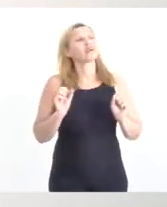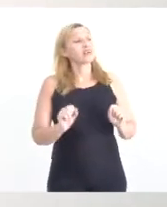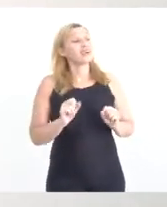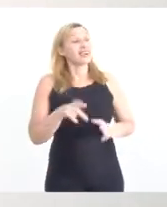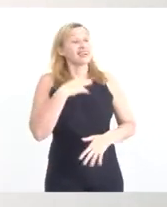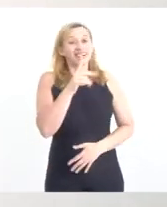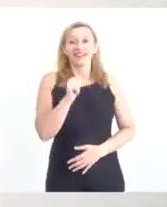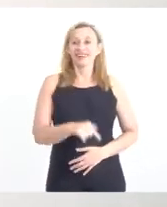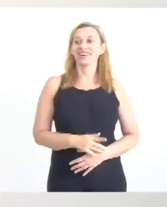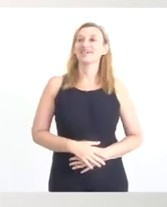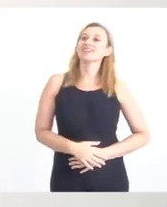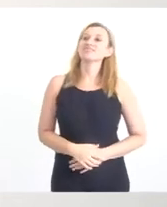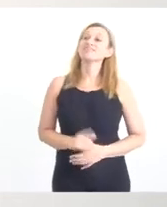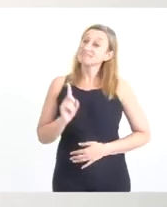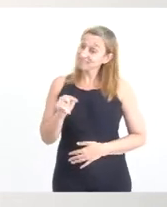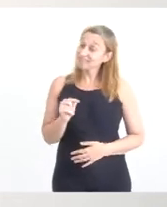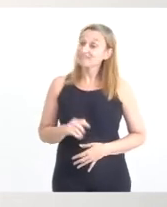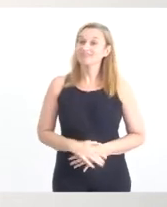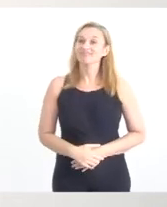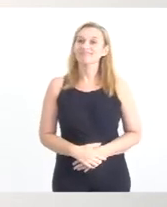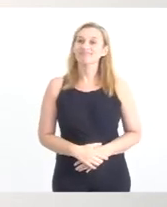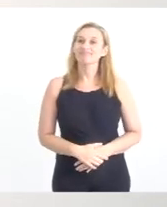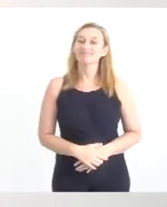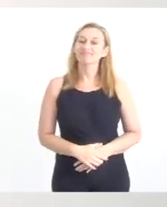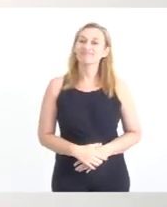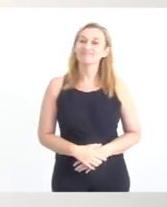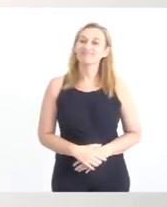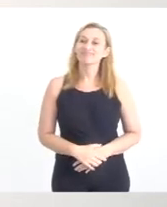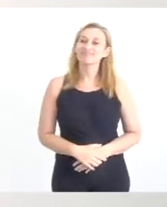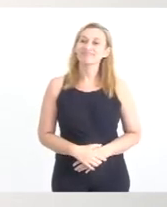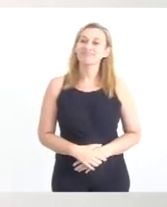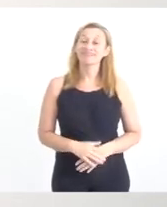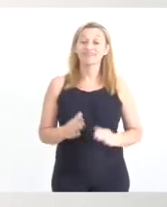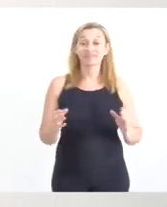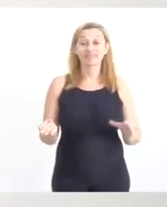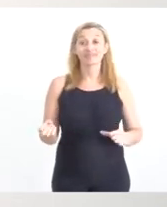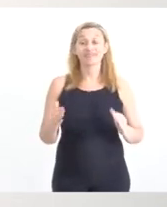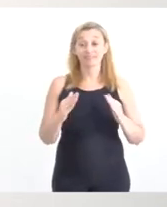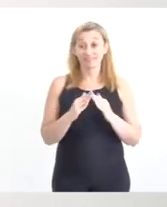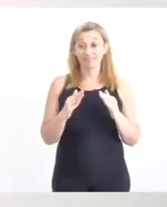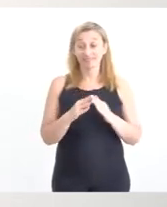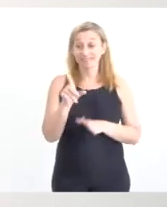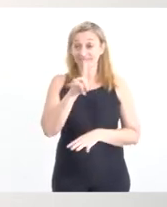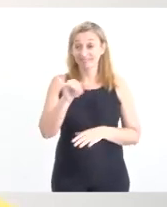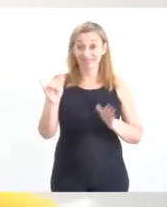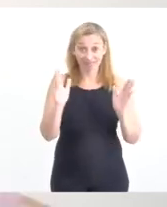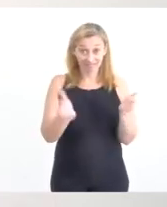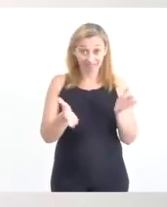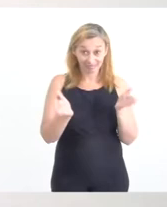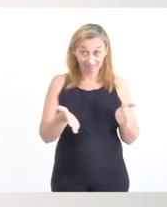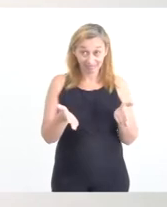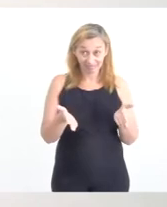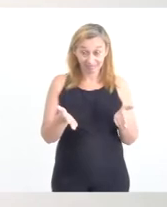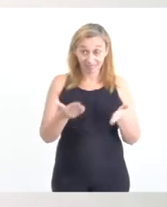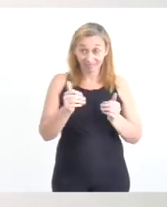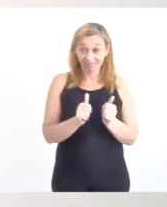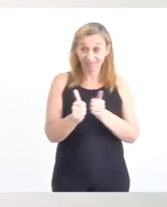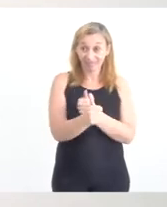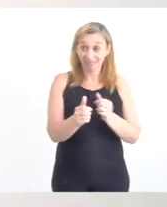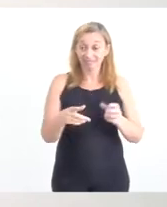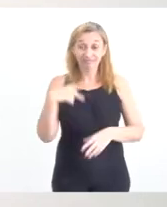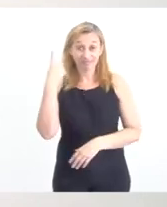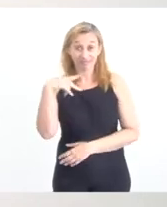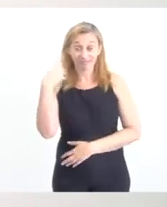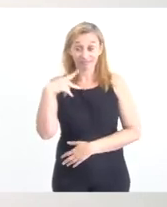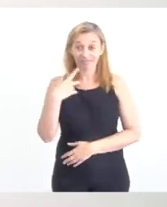pode dizer aqui é lançar nesta casa no dia de hoje a frente